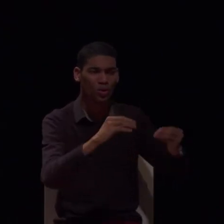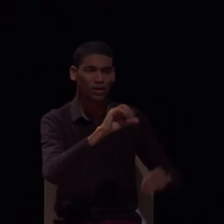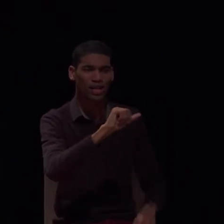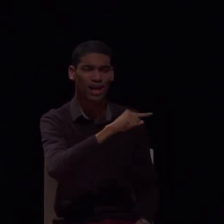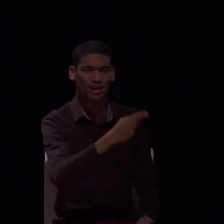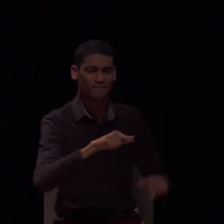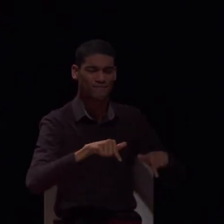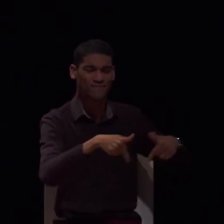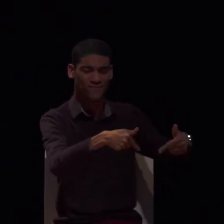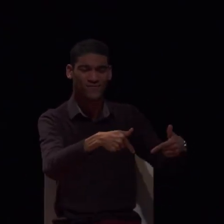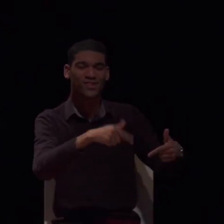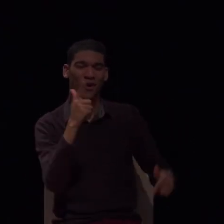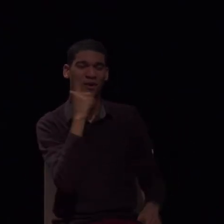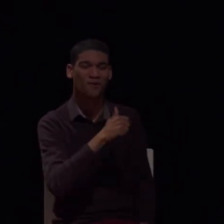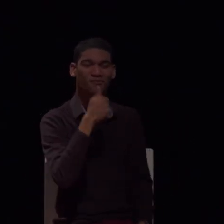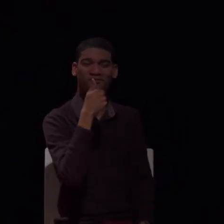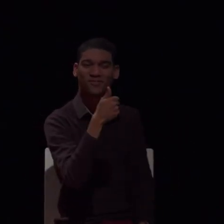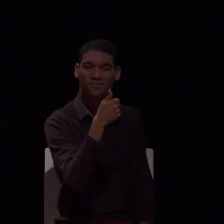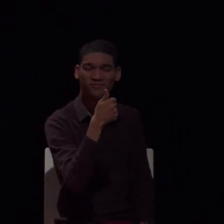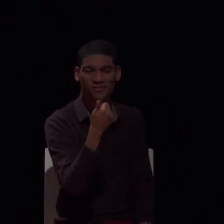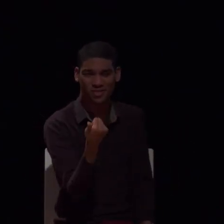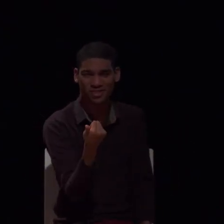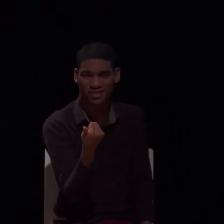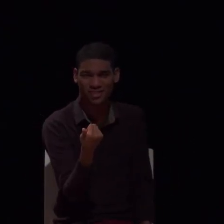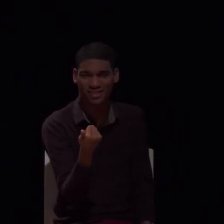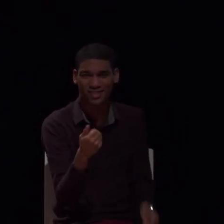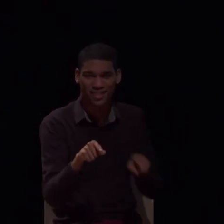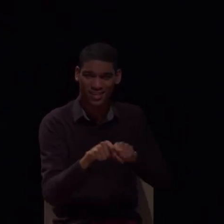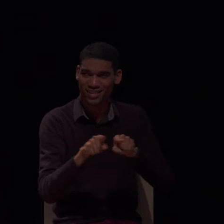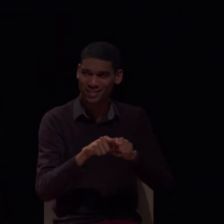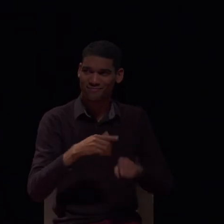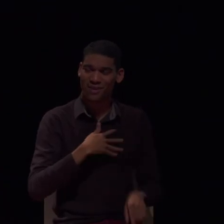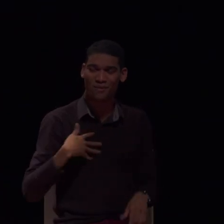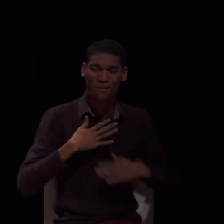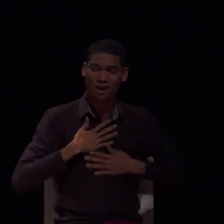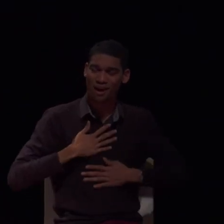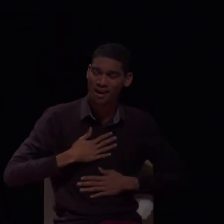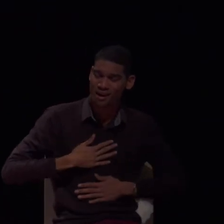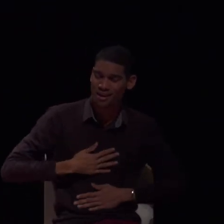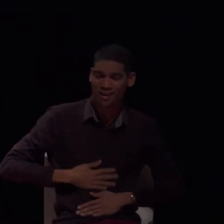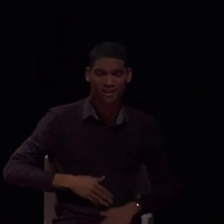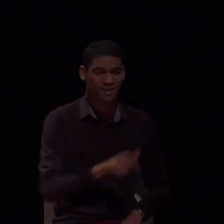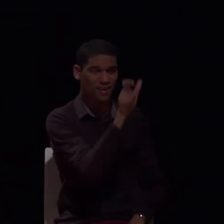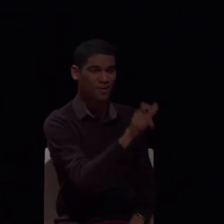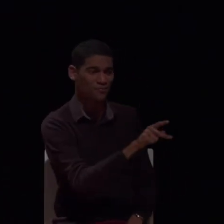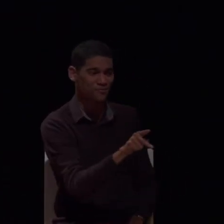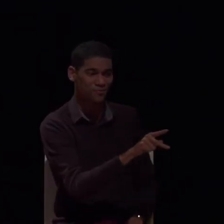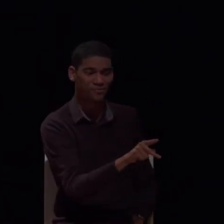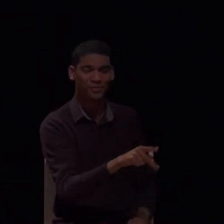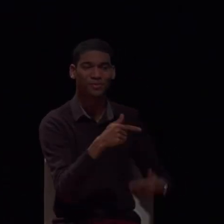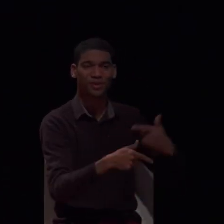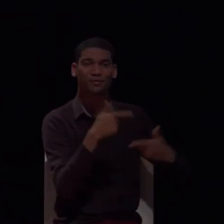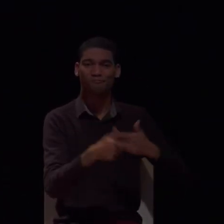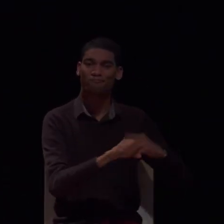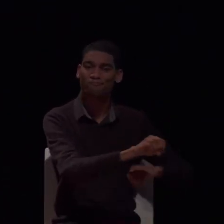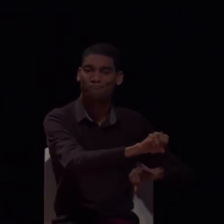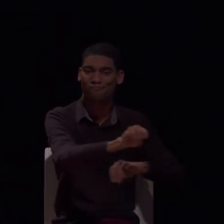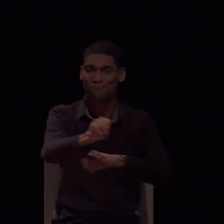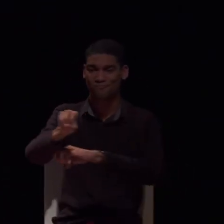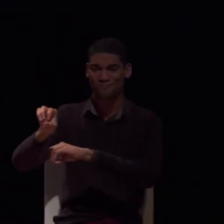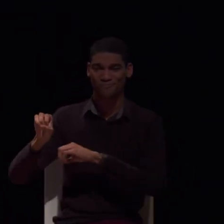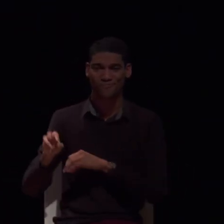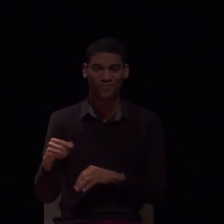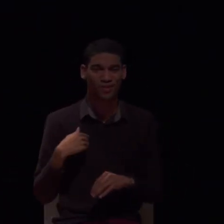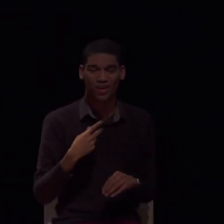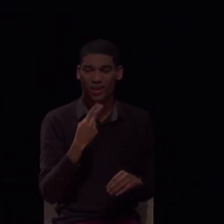funcionem de um jeito melhor mas mais tranquilo mas acalentador professor que trabalha com isso e isso